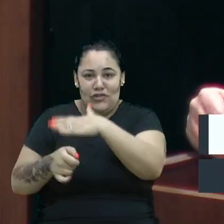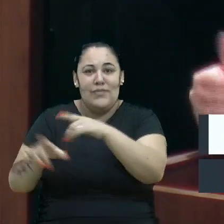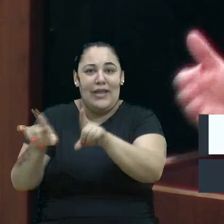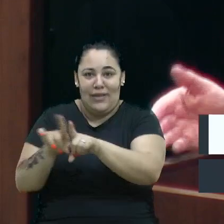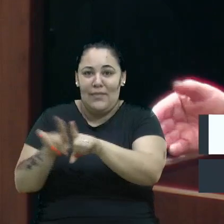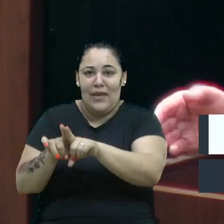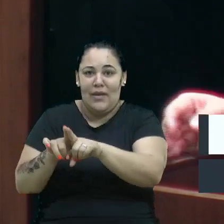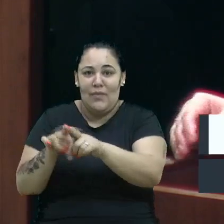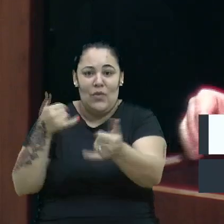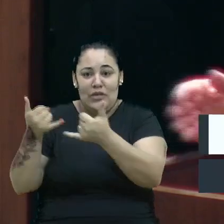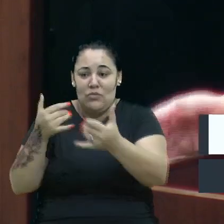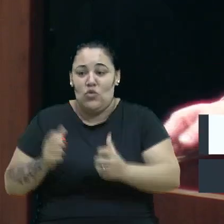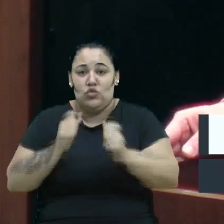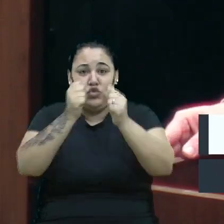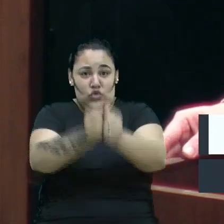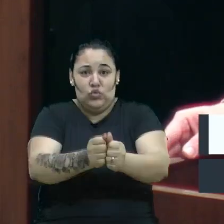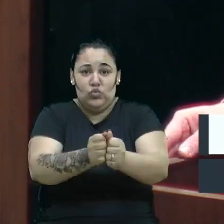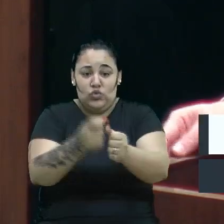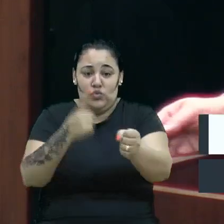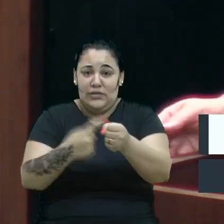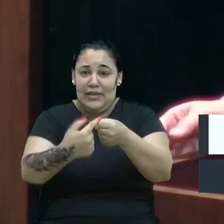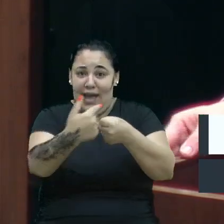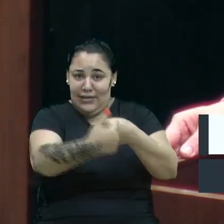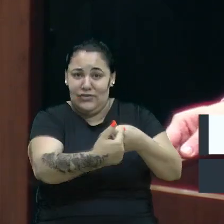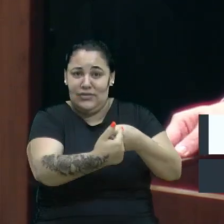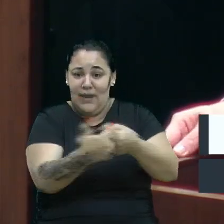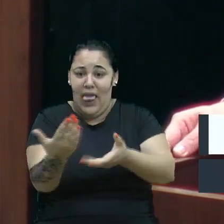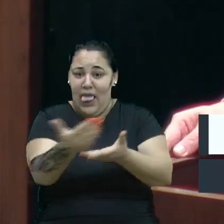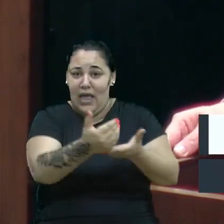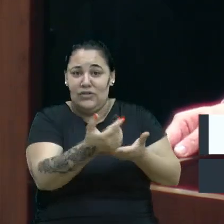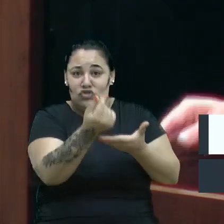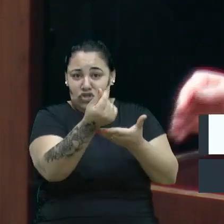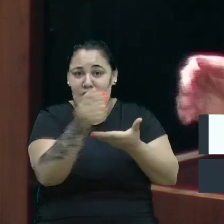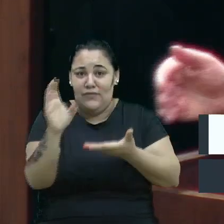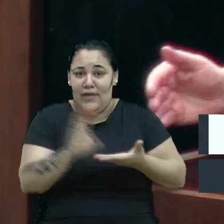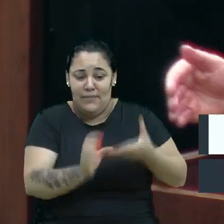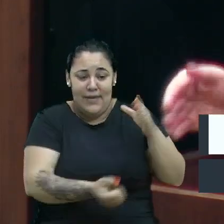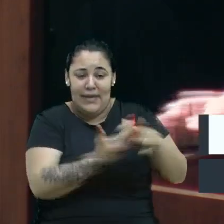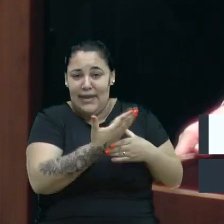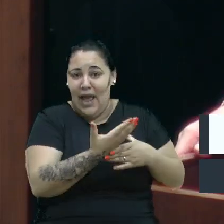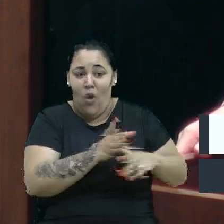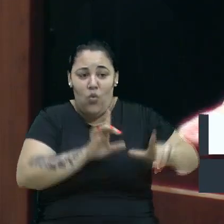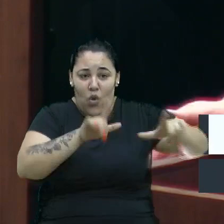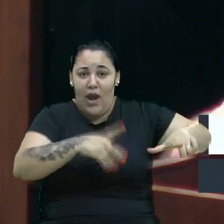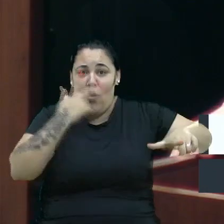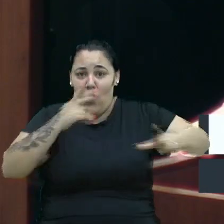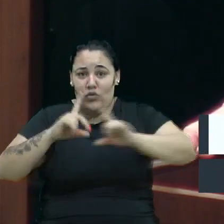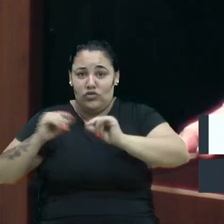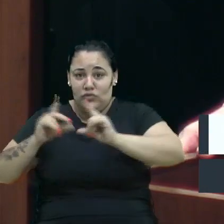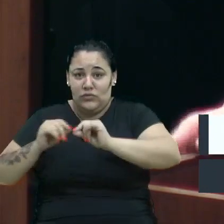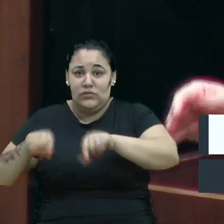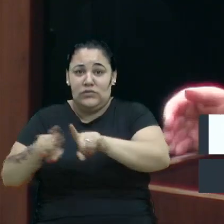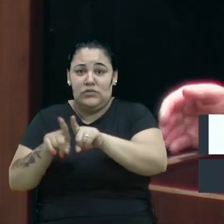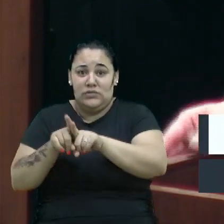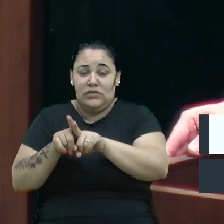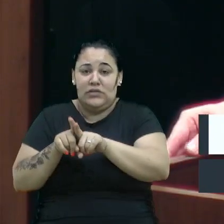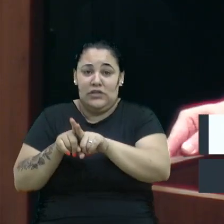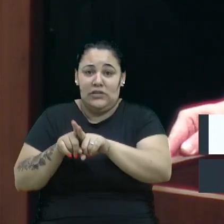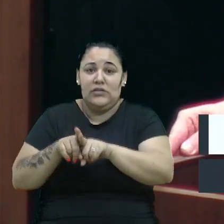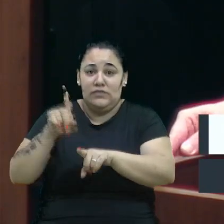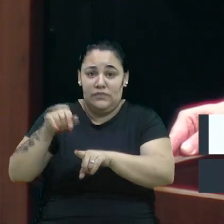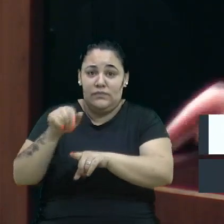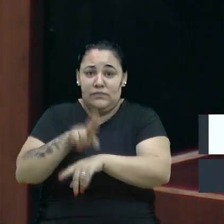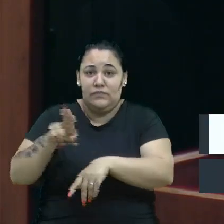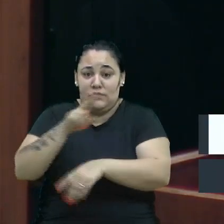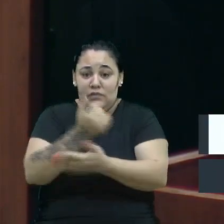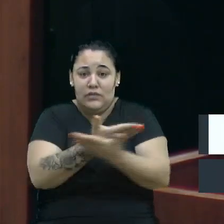repente, conjunto entre cidades para a construção de usinas, é algo que nós vamos ter que se ocupar logo ali na frente, porque não vai ter espaço